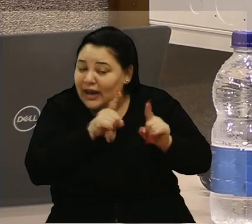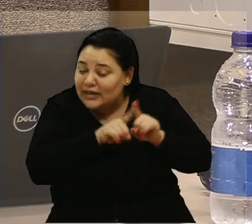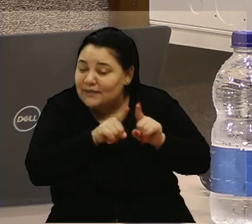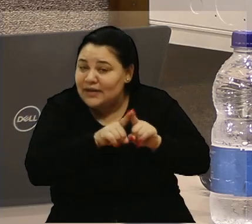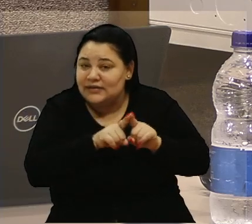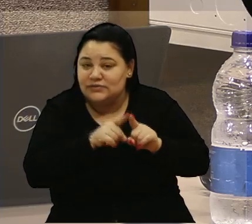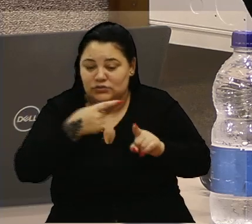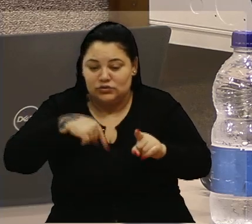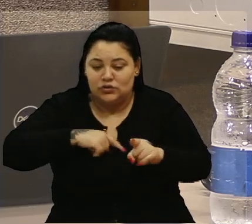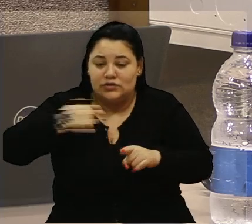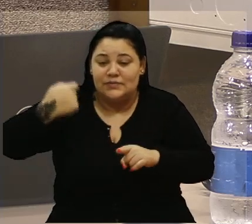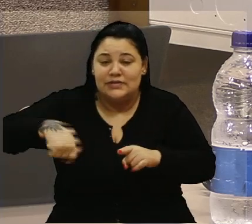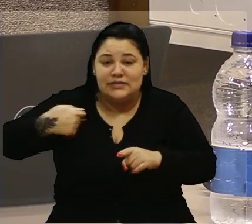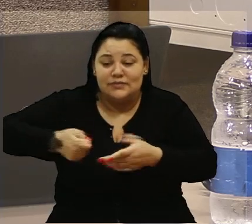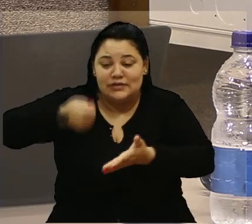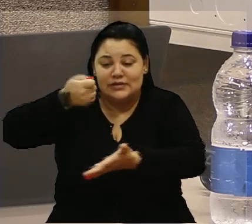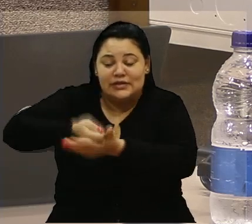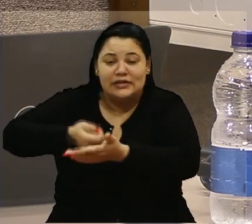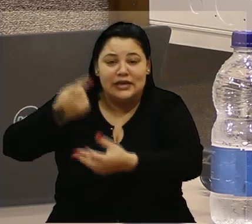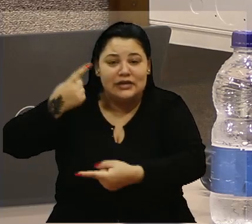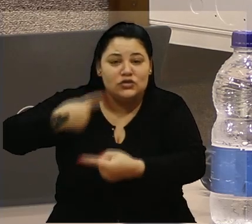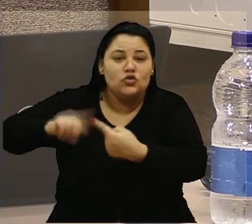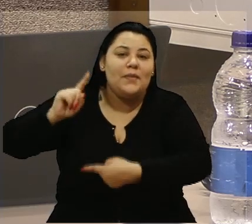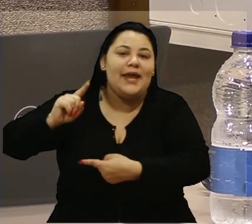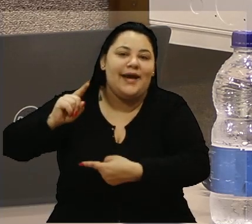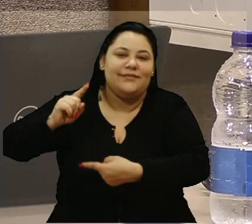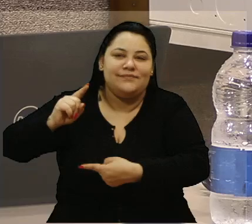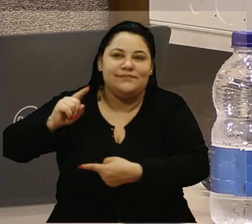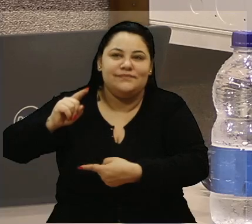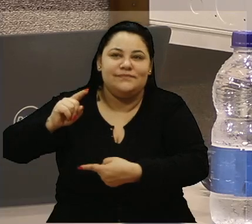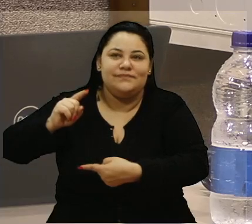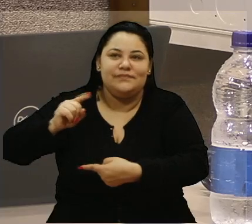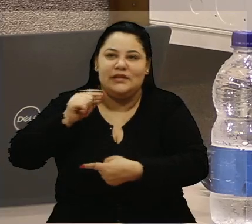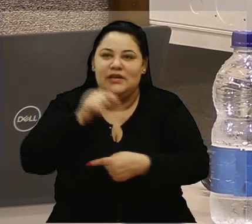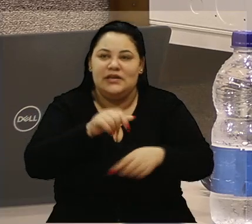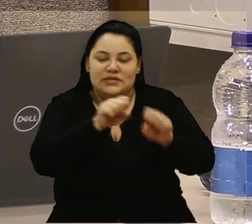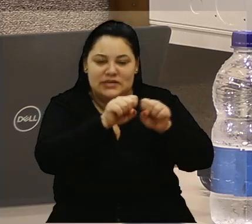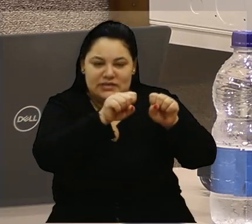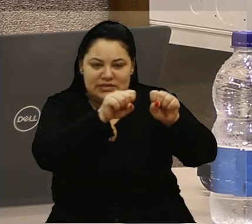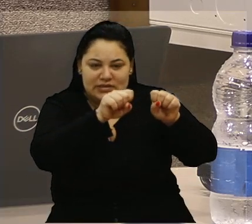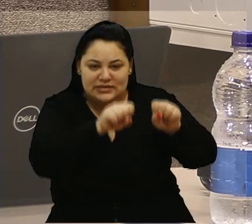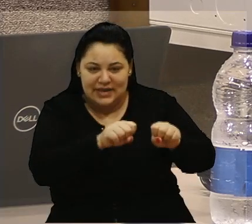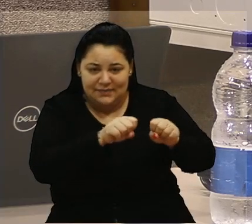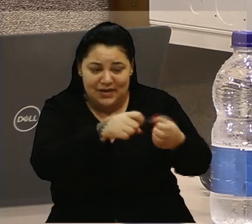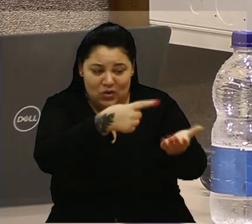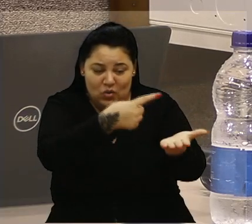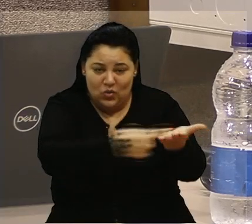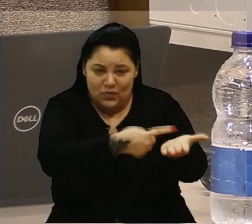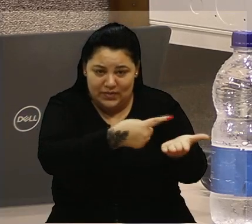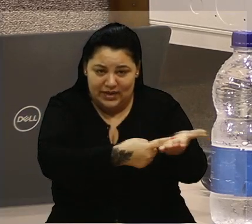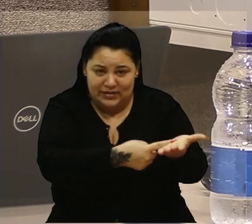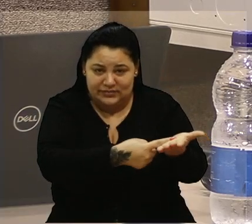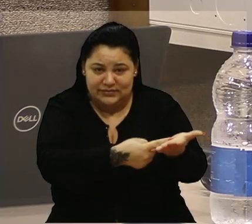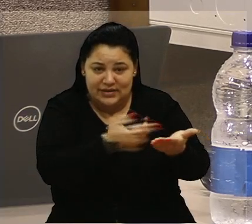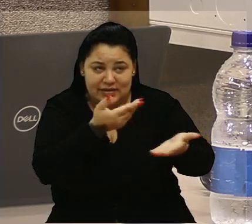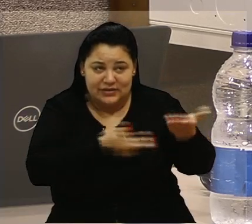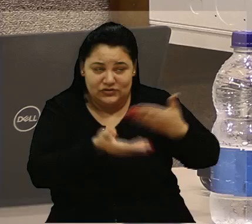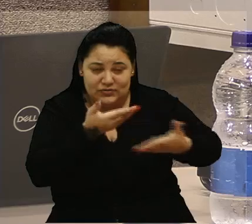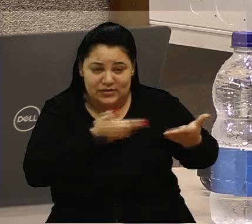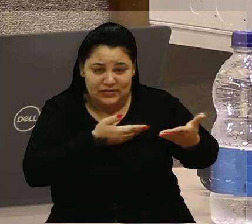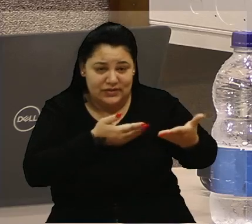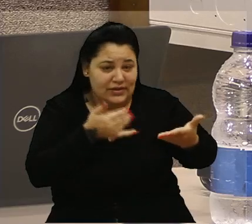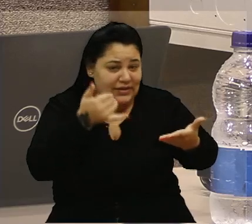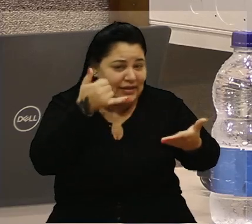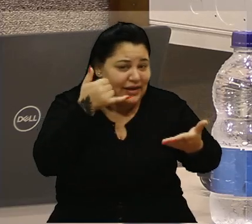ter que buscar superar isso. Esse sistema de agendamento de consultas por telefone